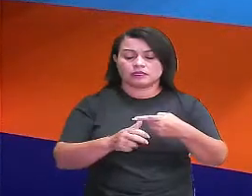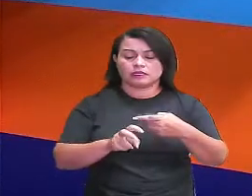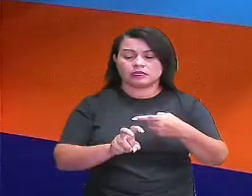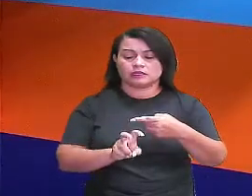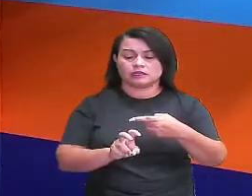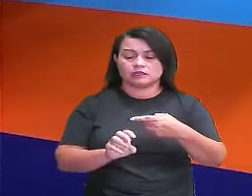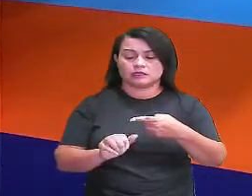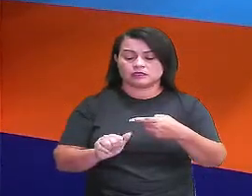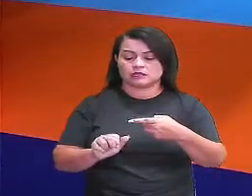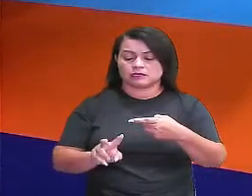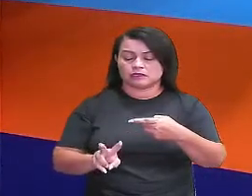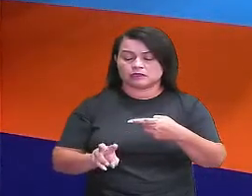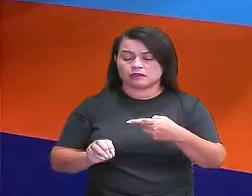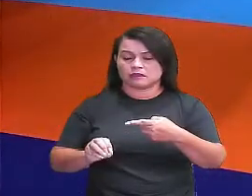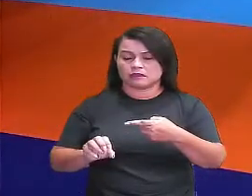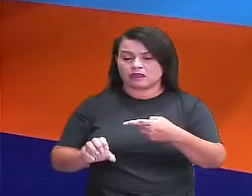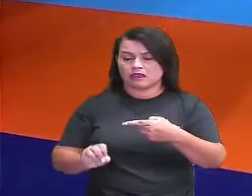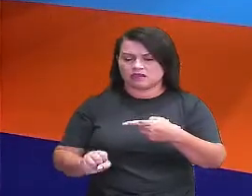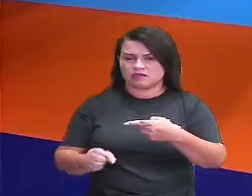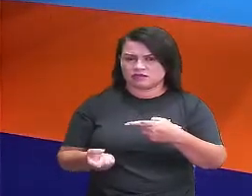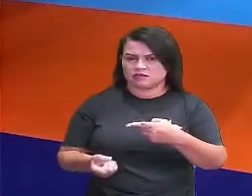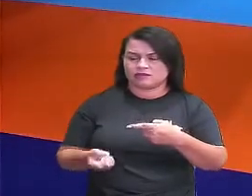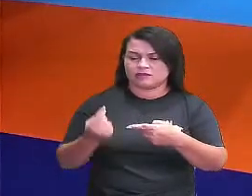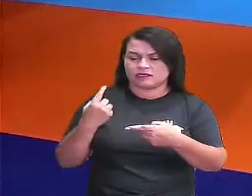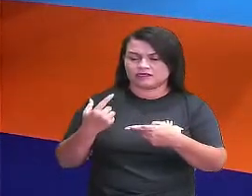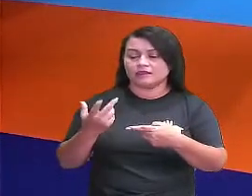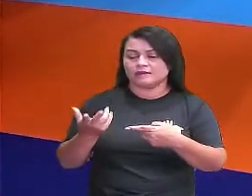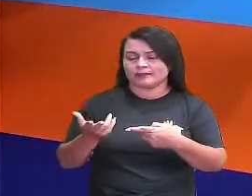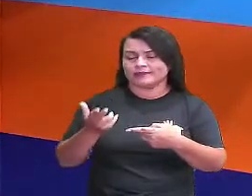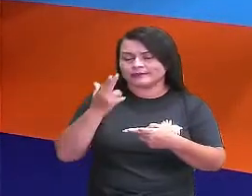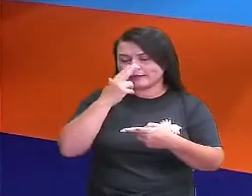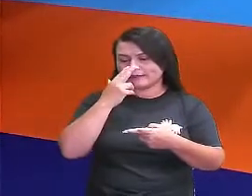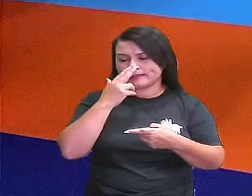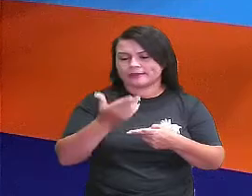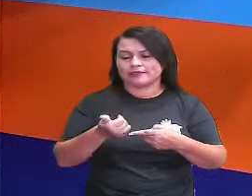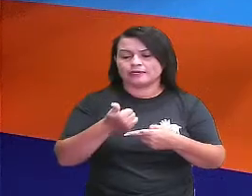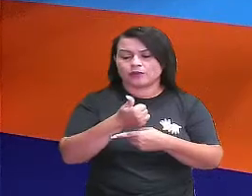11/15. Bem estranho, né? Mas é assim mesmo,